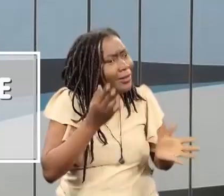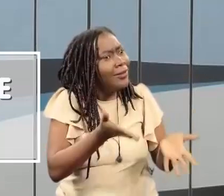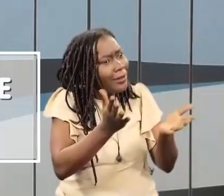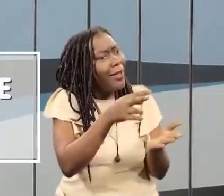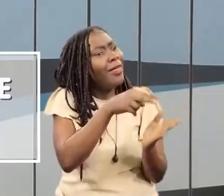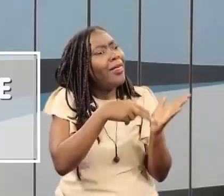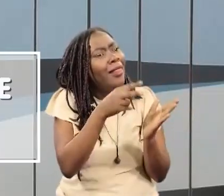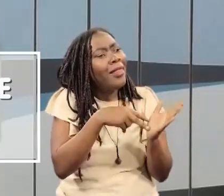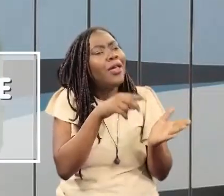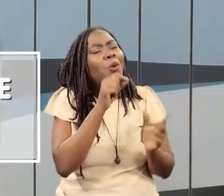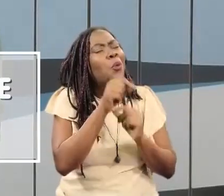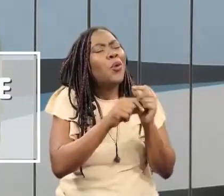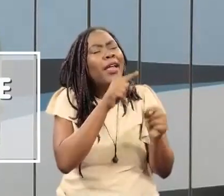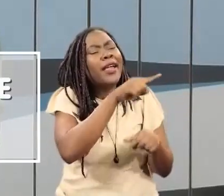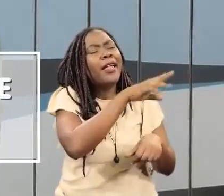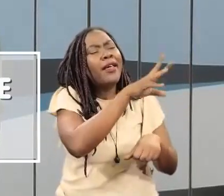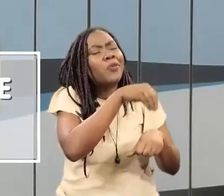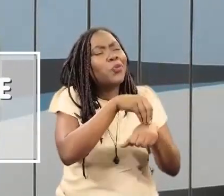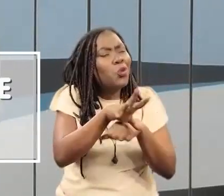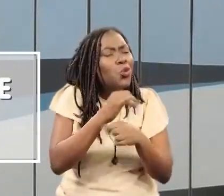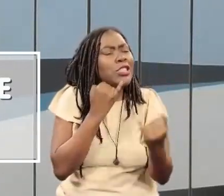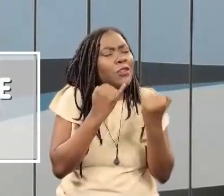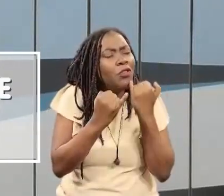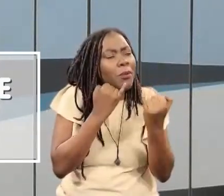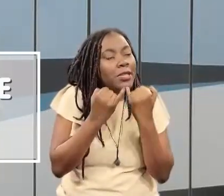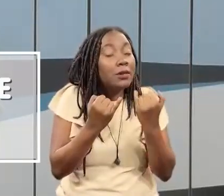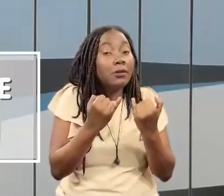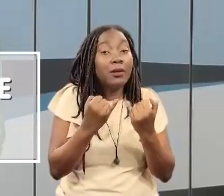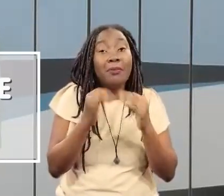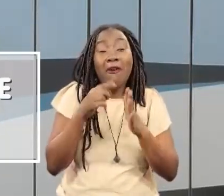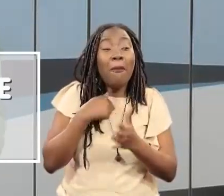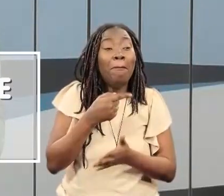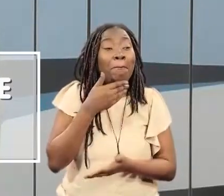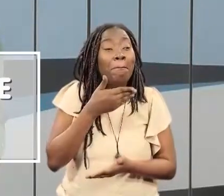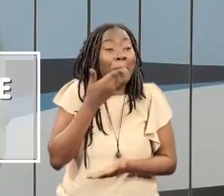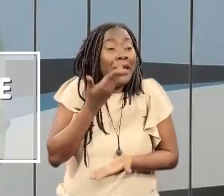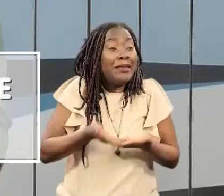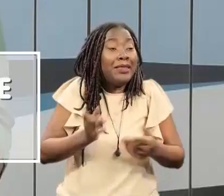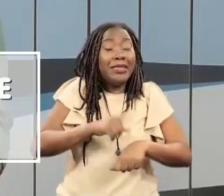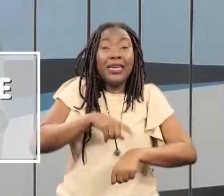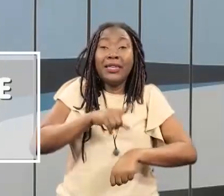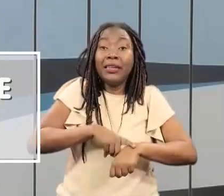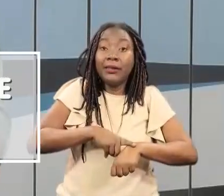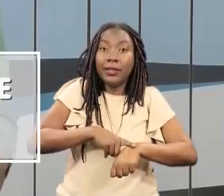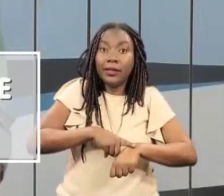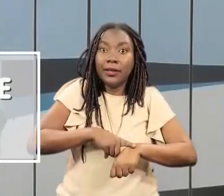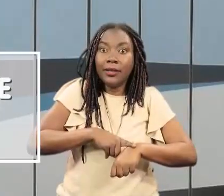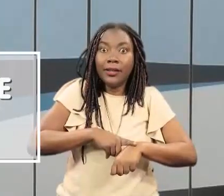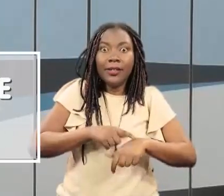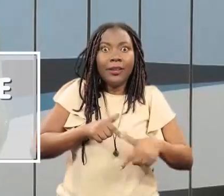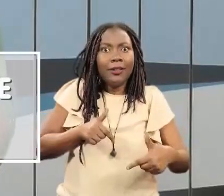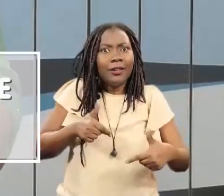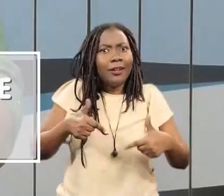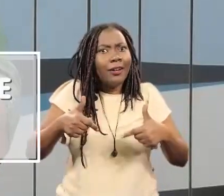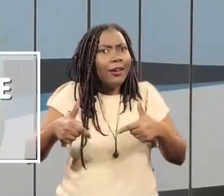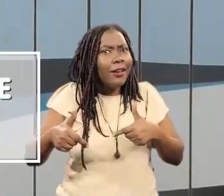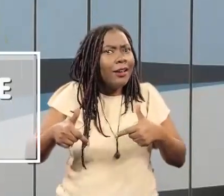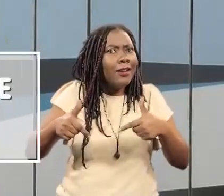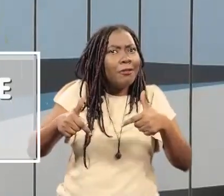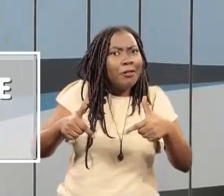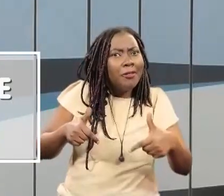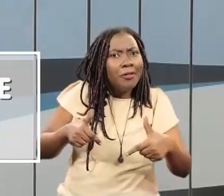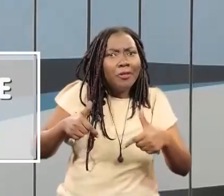a inteligência artificial trouxe para você de informação. Ah, mas aí eu vou perder tempo, né? Mas aí, então assim, é um movimento que tem